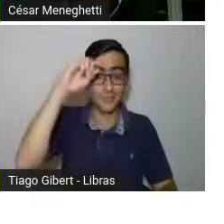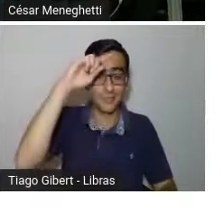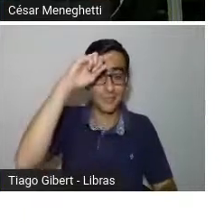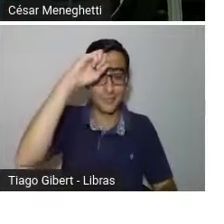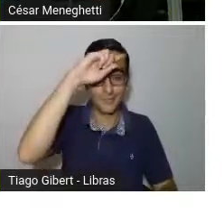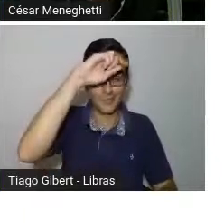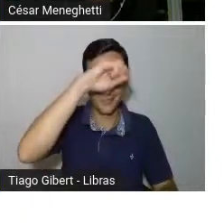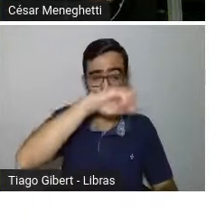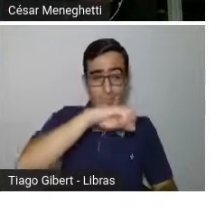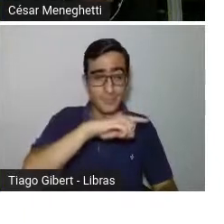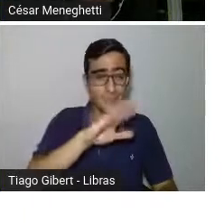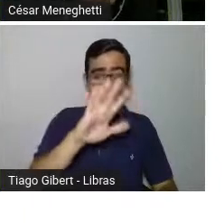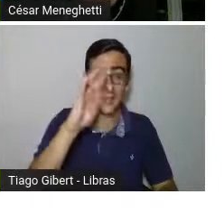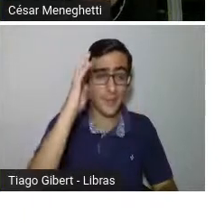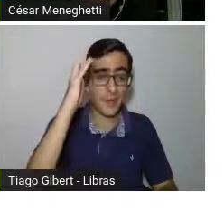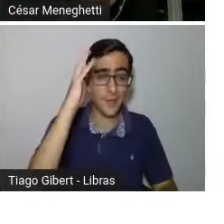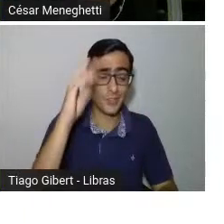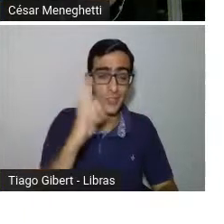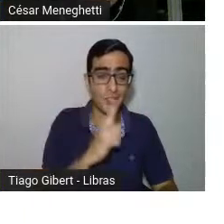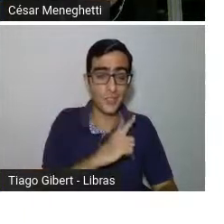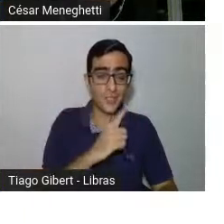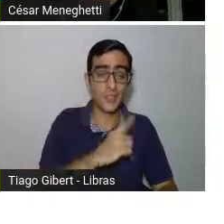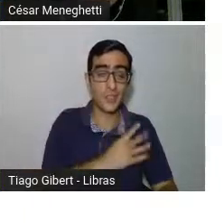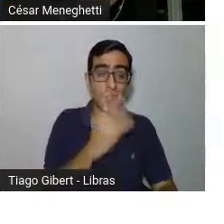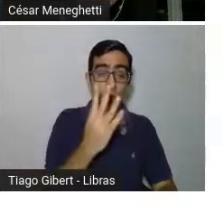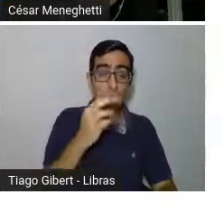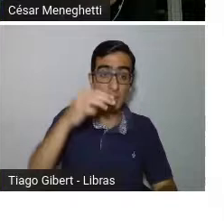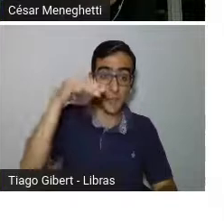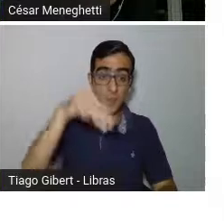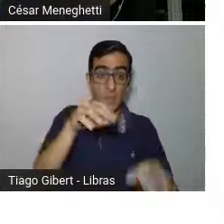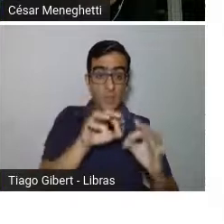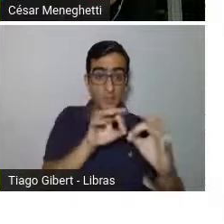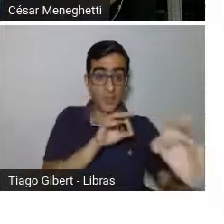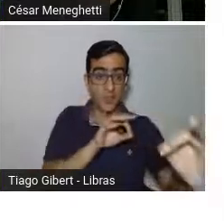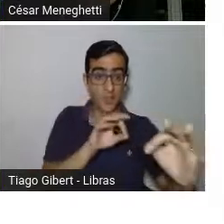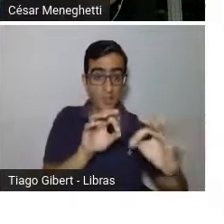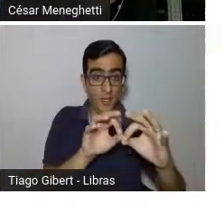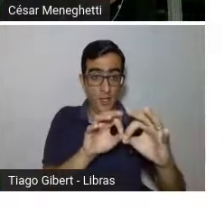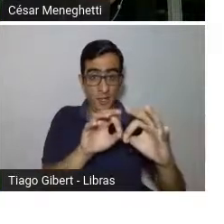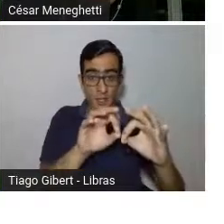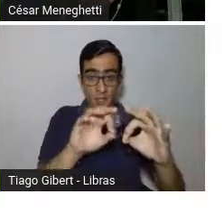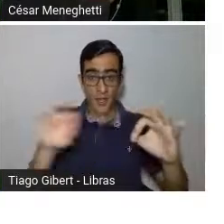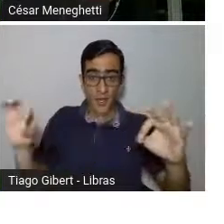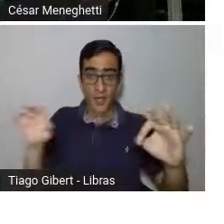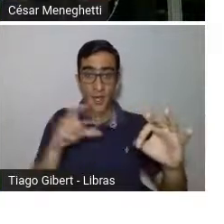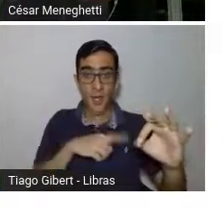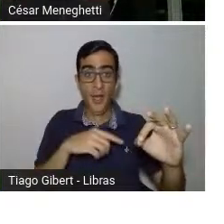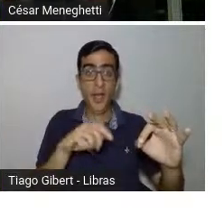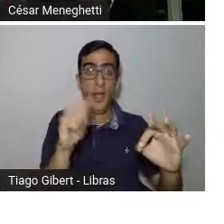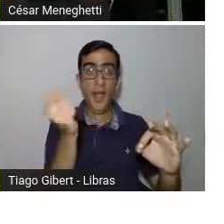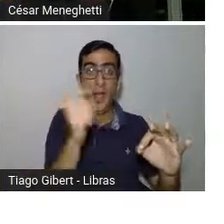tem 4 metros por 4, essa coisa azul, que é o nosso logo aí.